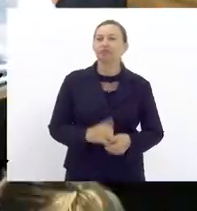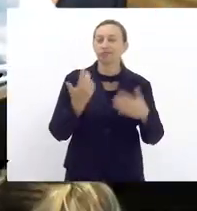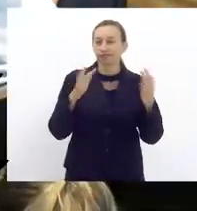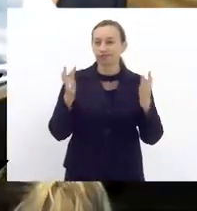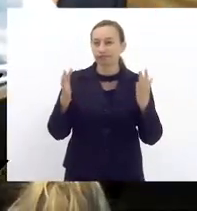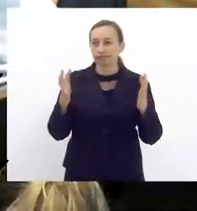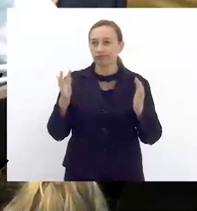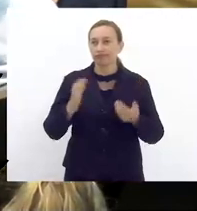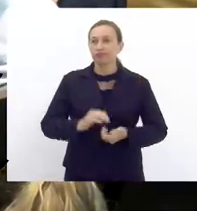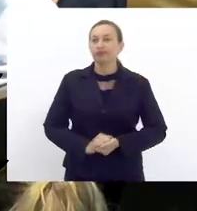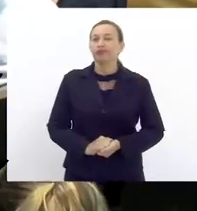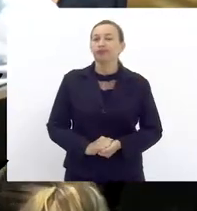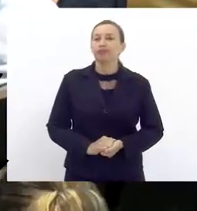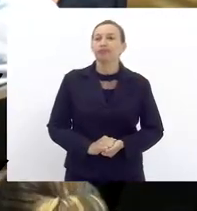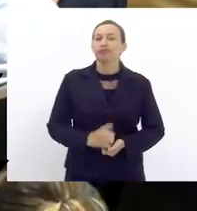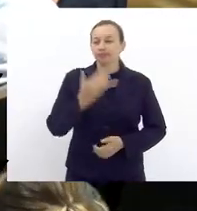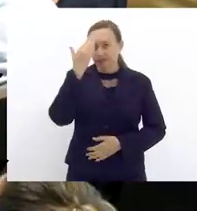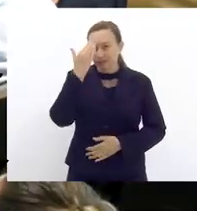obrigado